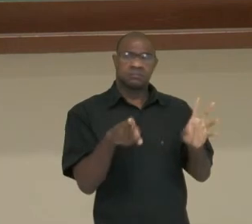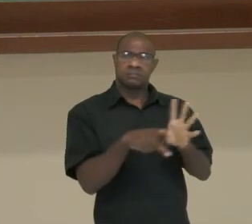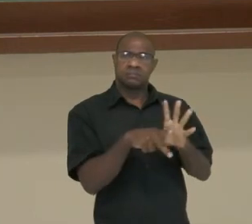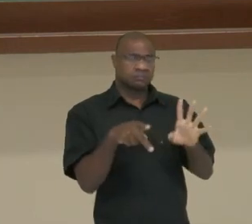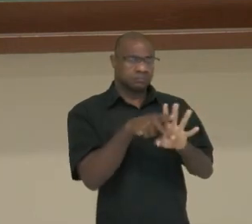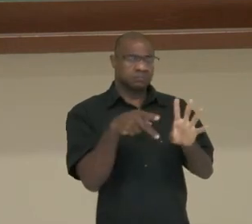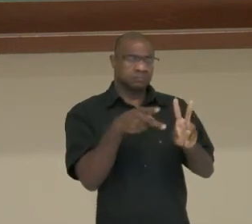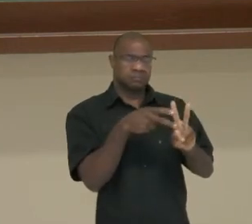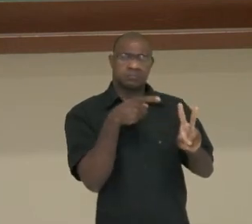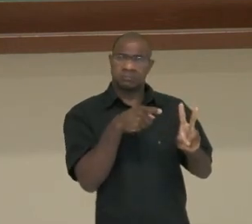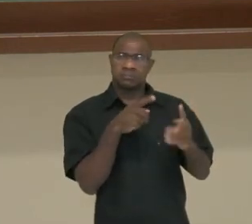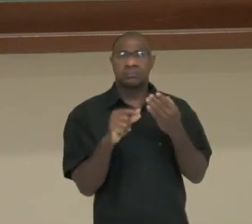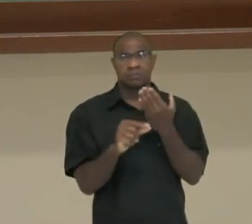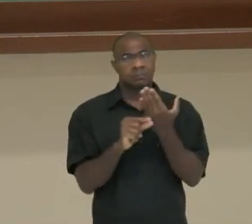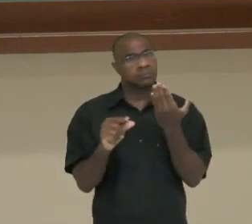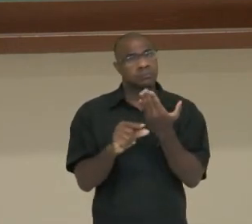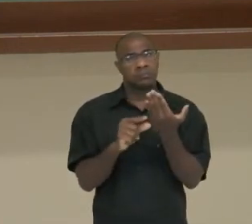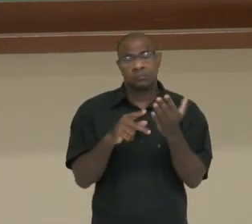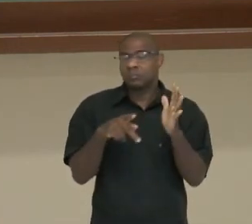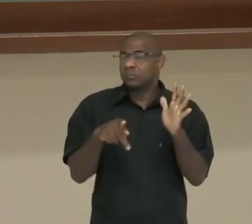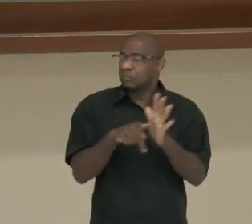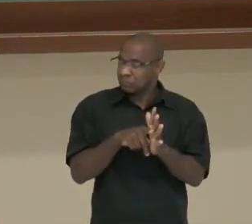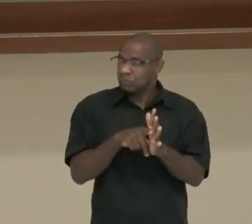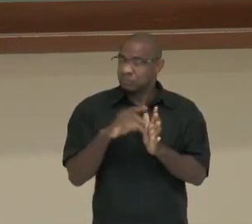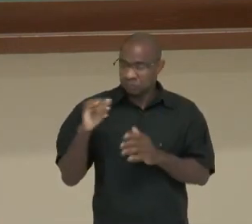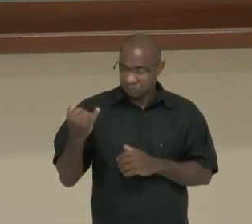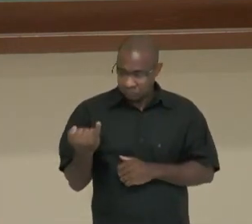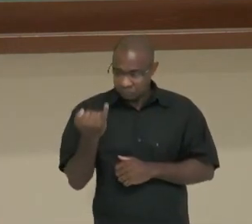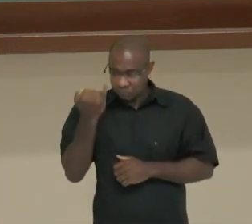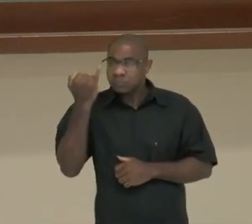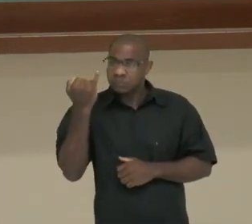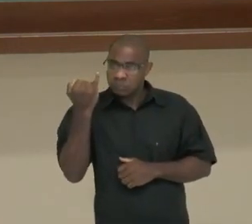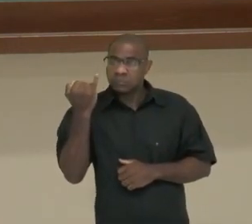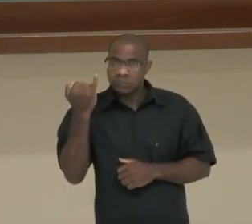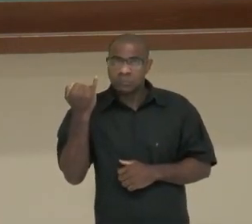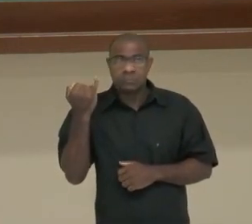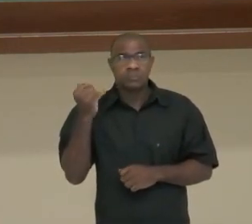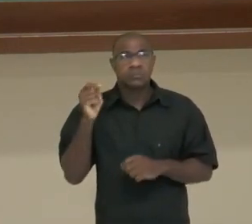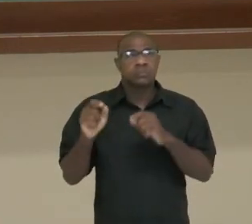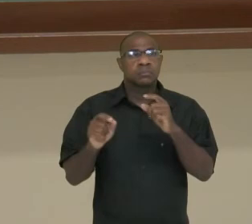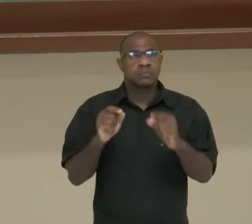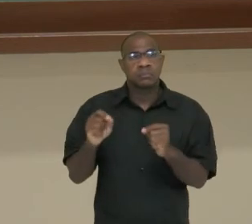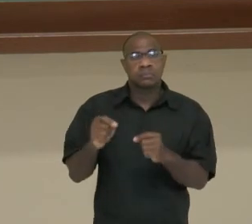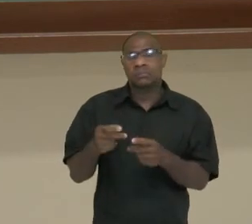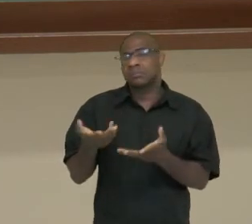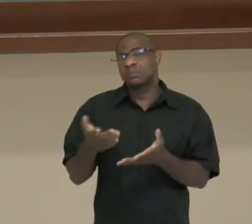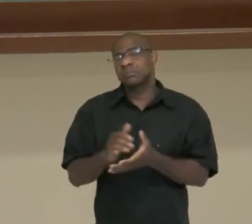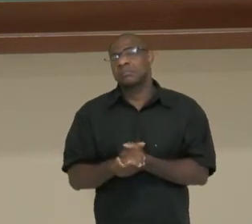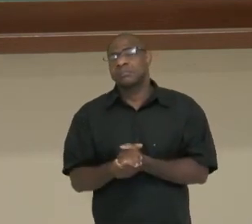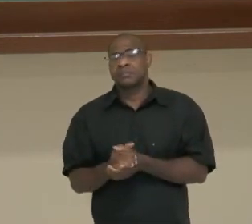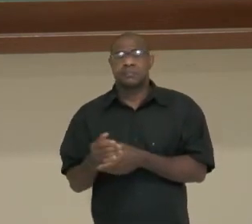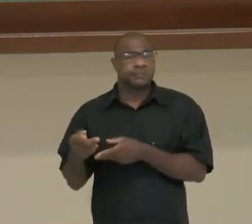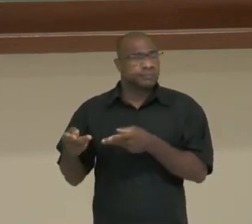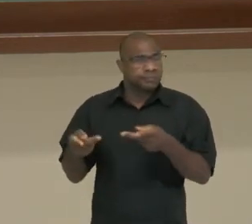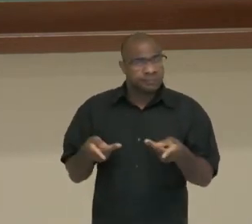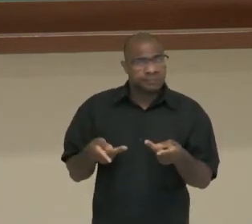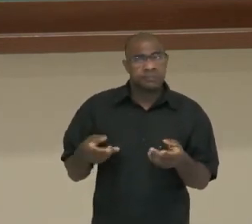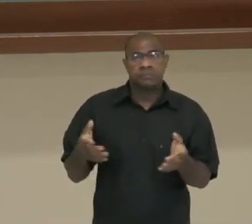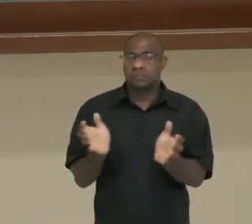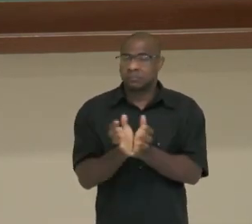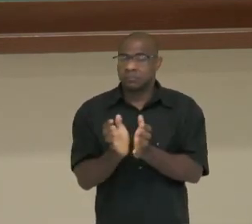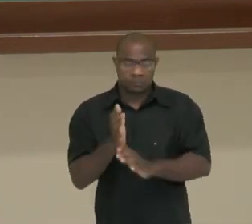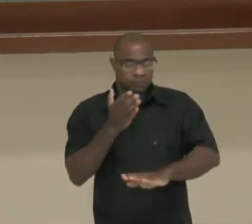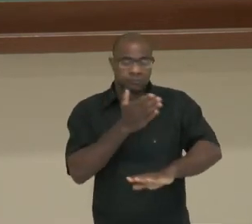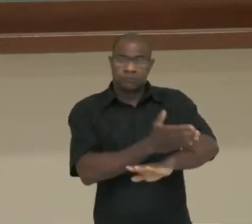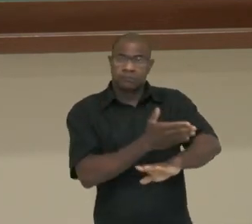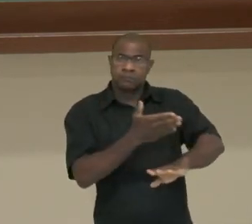com autores consagrados e obras como a Juca Pirama, e revisitados depois pelo modernismo.